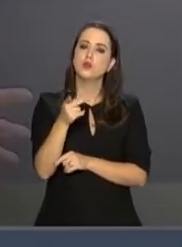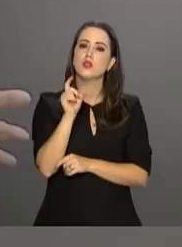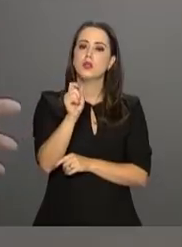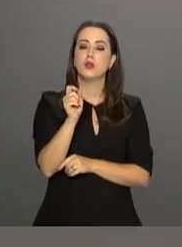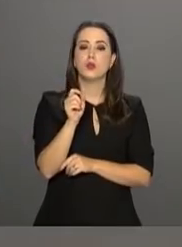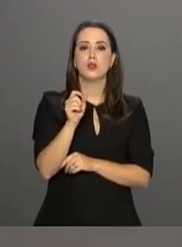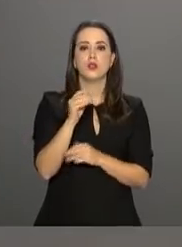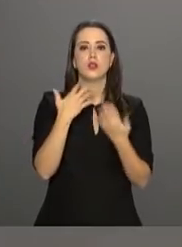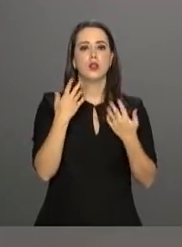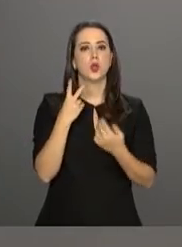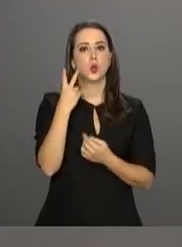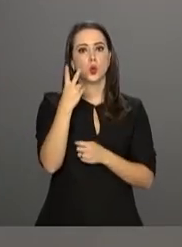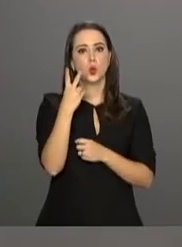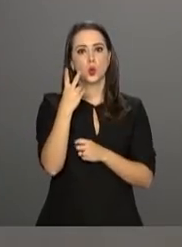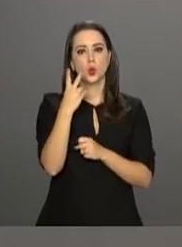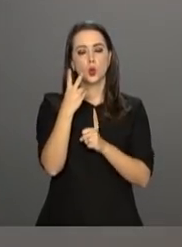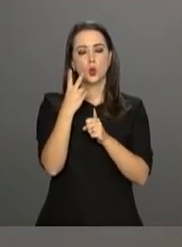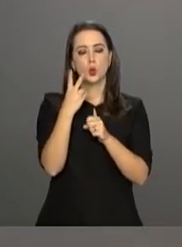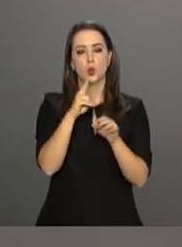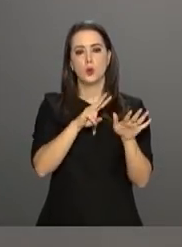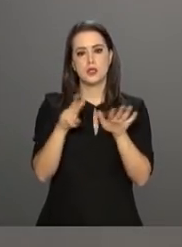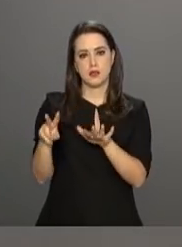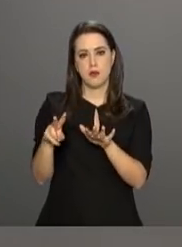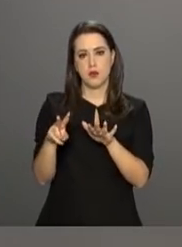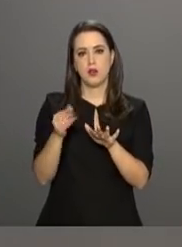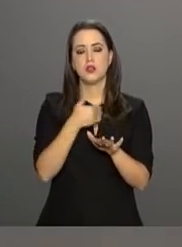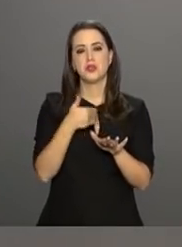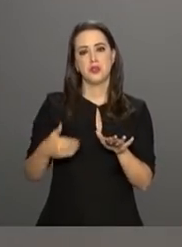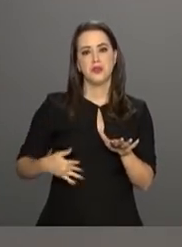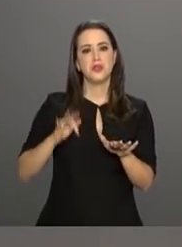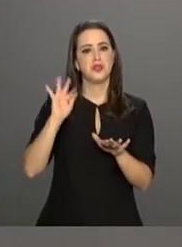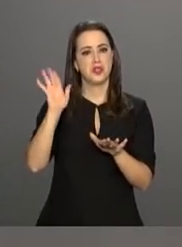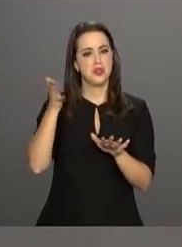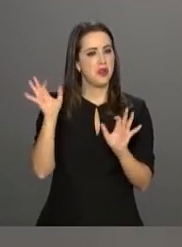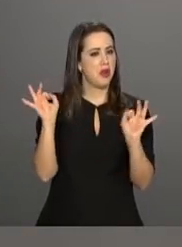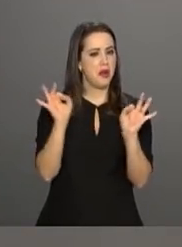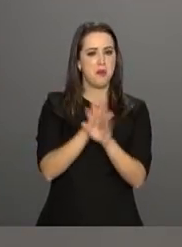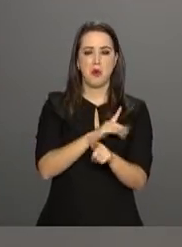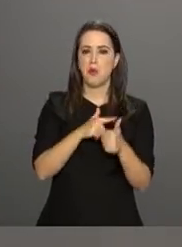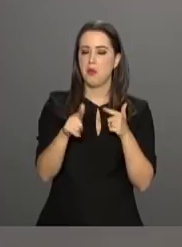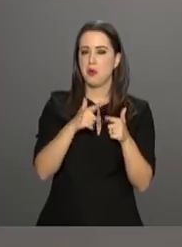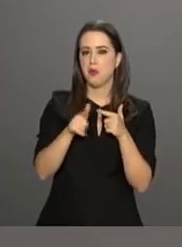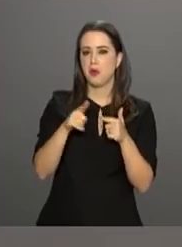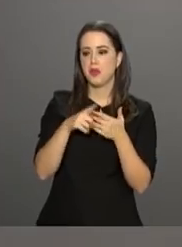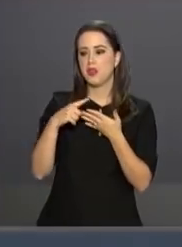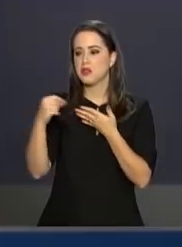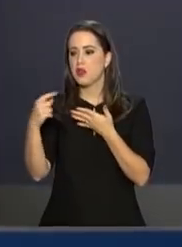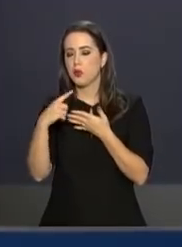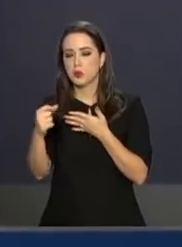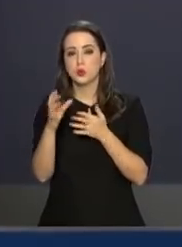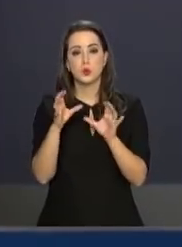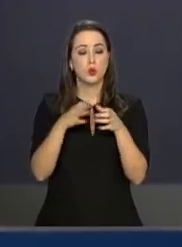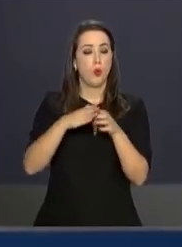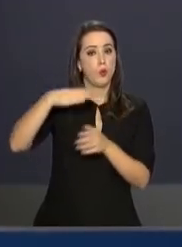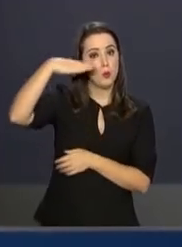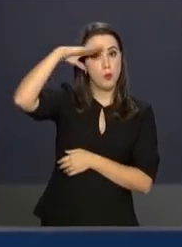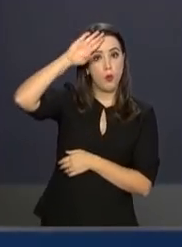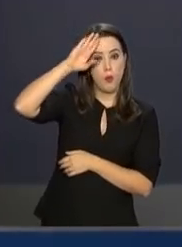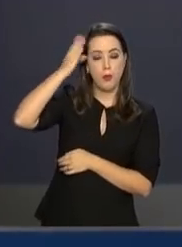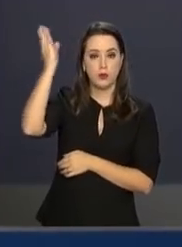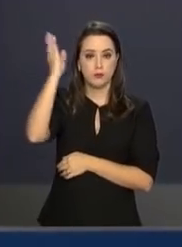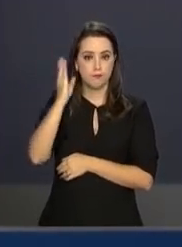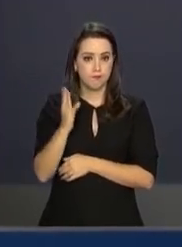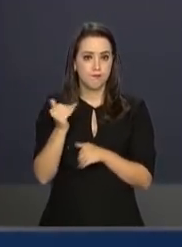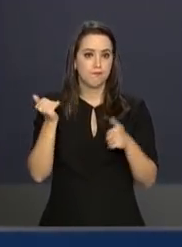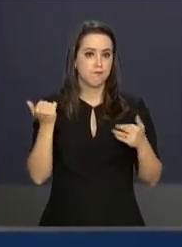disse que em menos de duas semanas o governo federal resolveu o problema da saída dos médicos cubanos do programa Mais Médicos ele